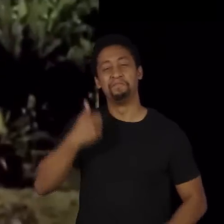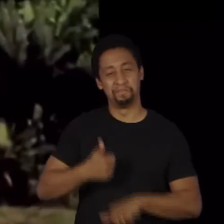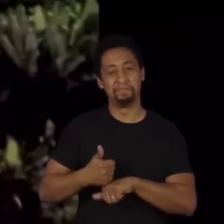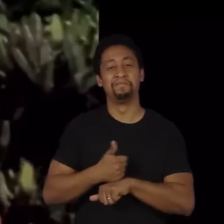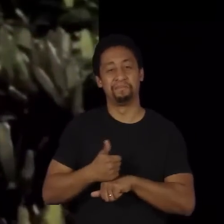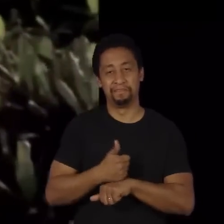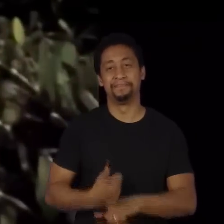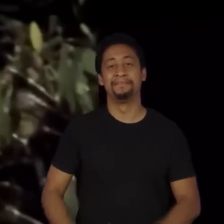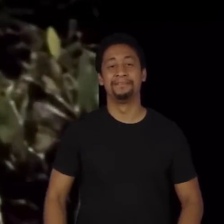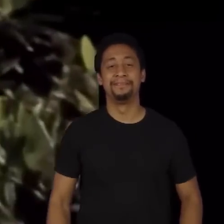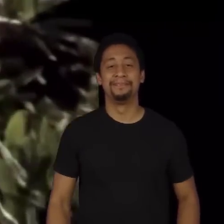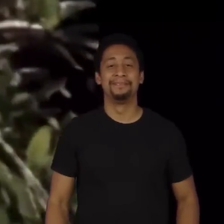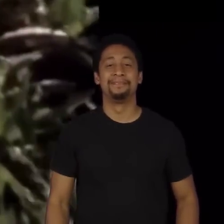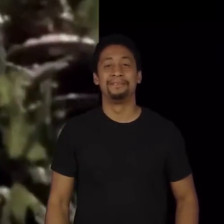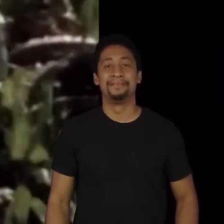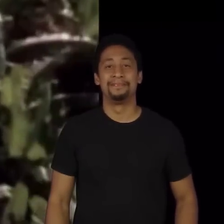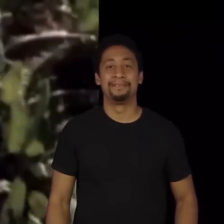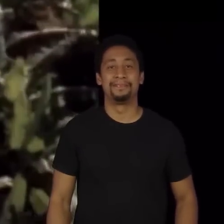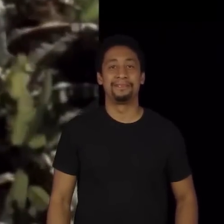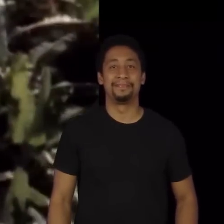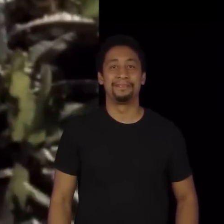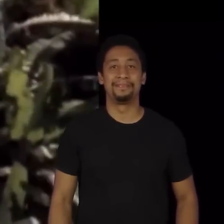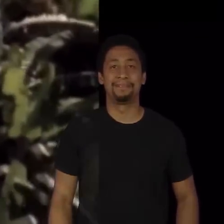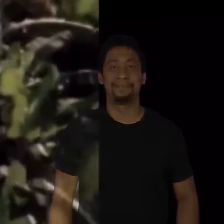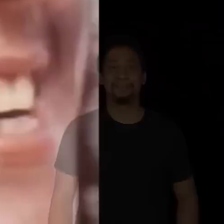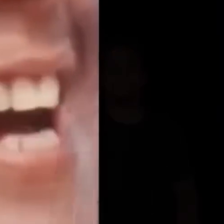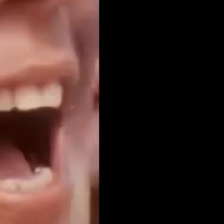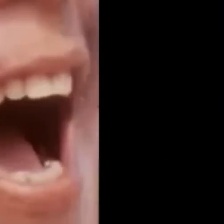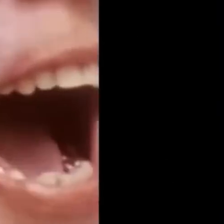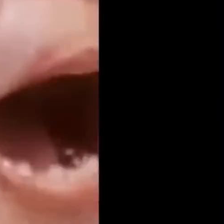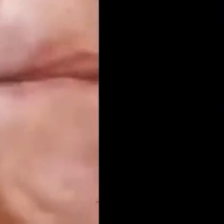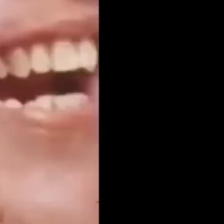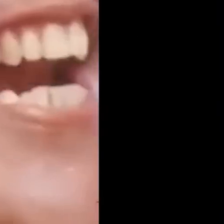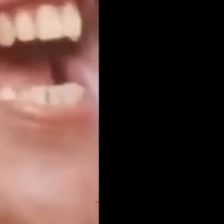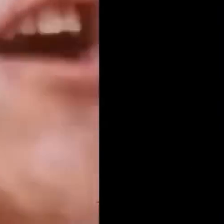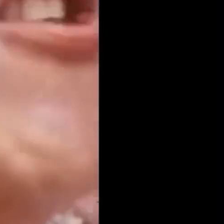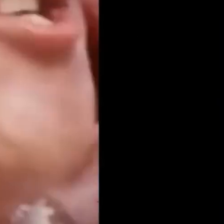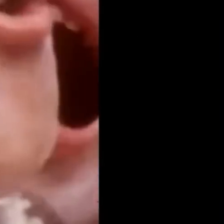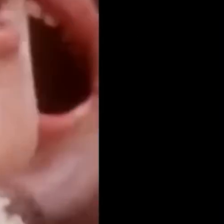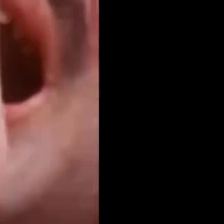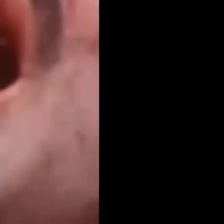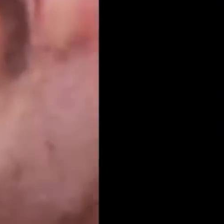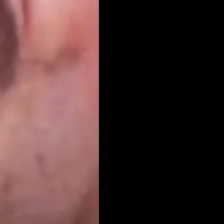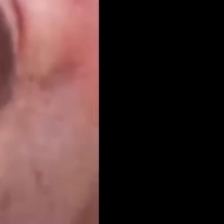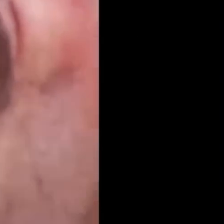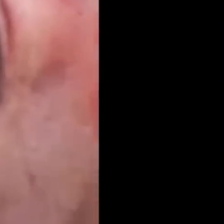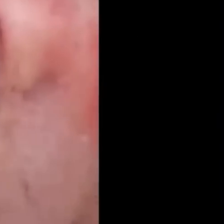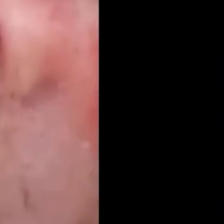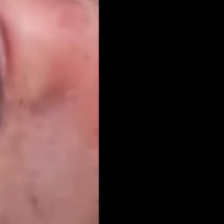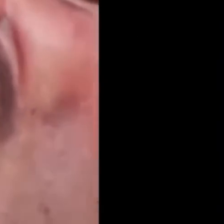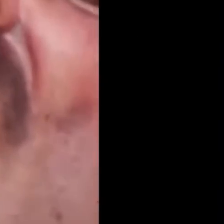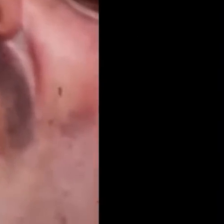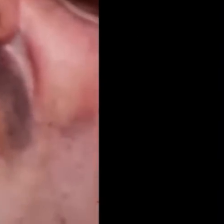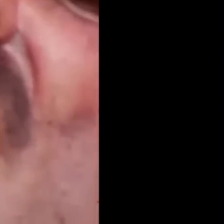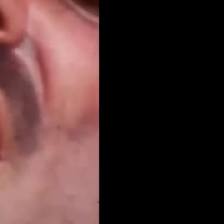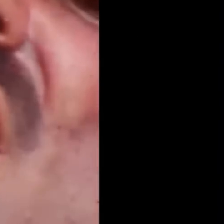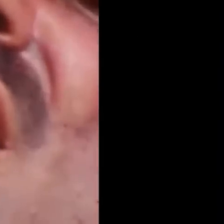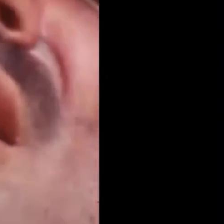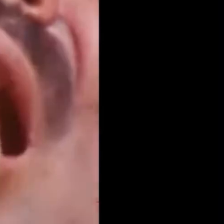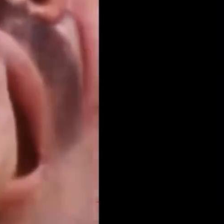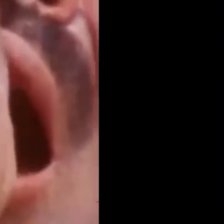atriz. Tem que ser na bananeira. A bananeira é o único leque digno